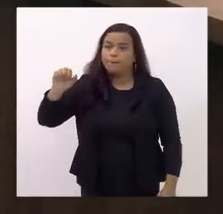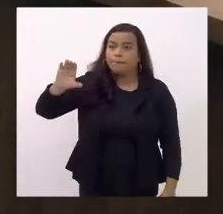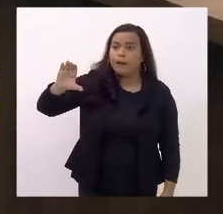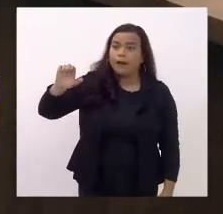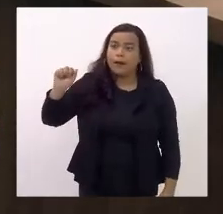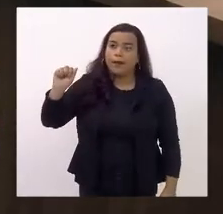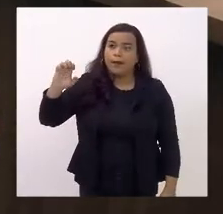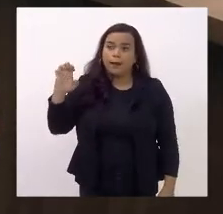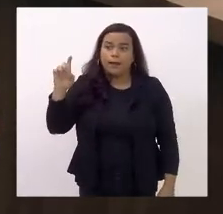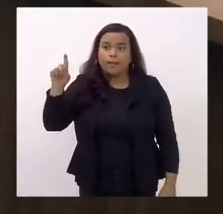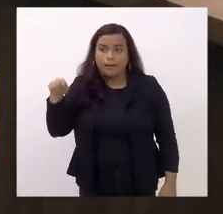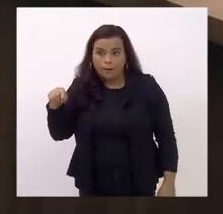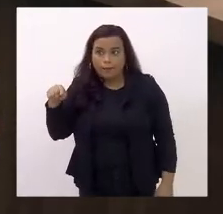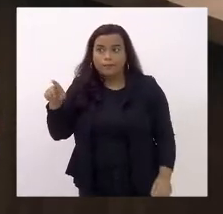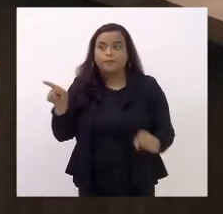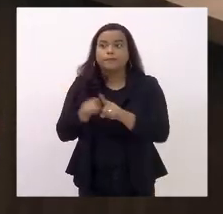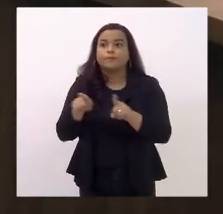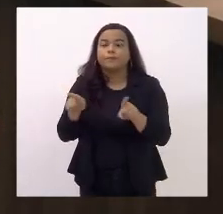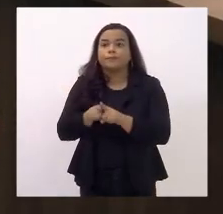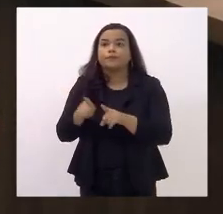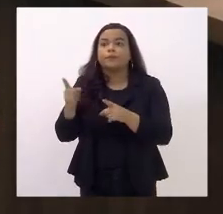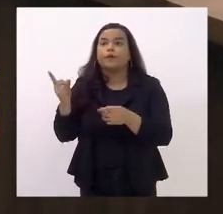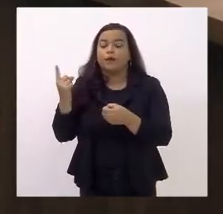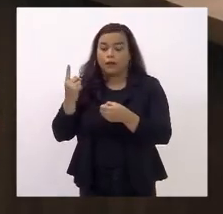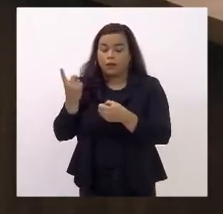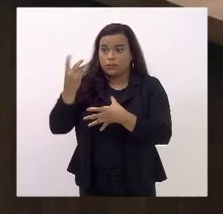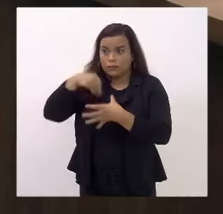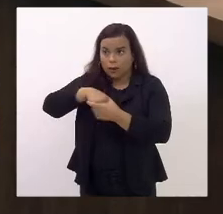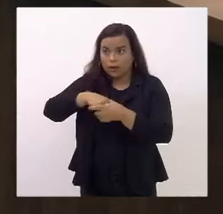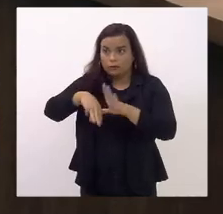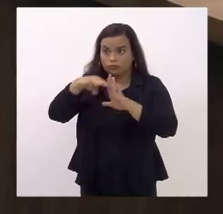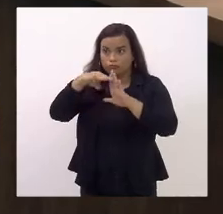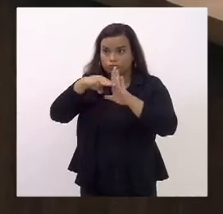e, no interior da mesma,